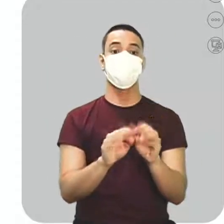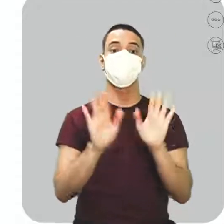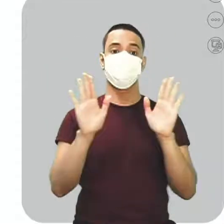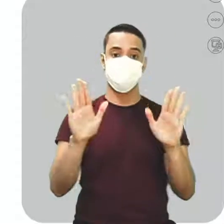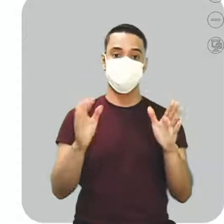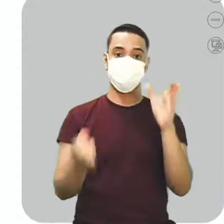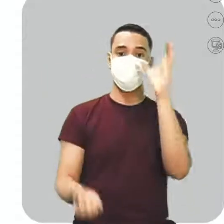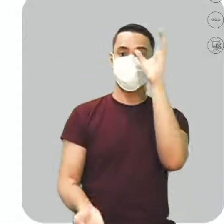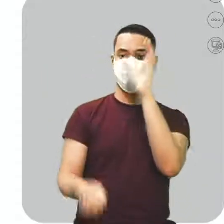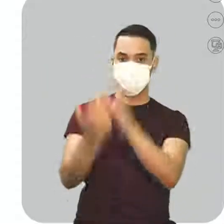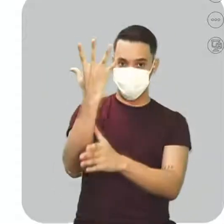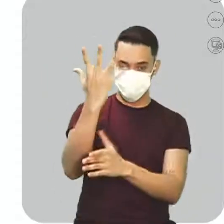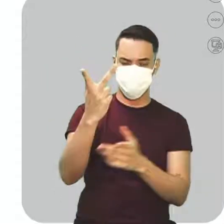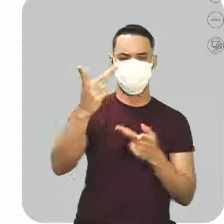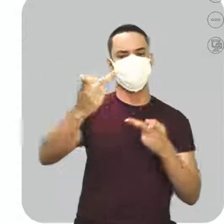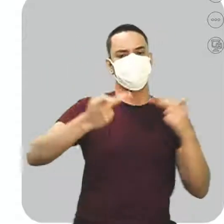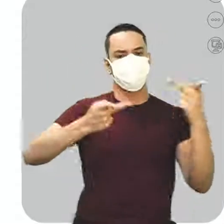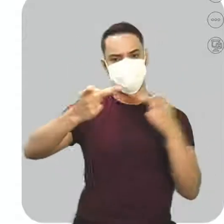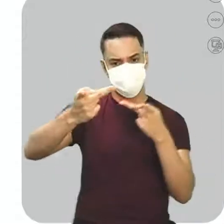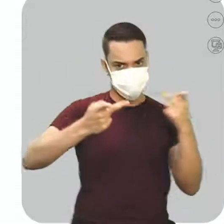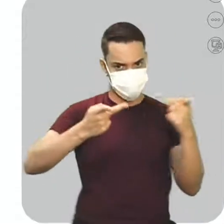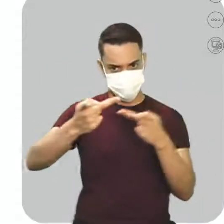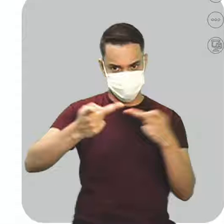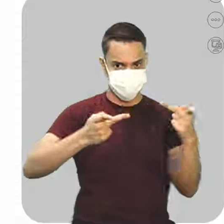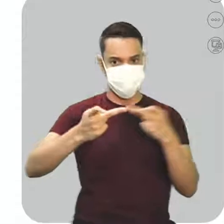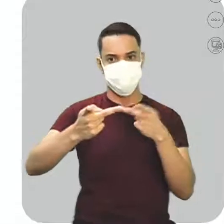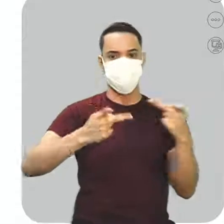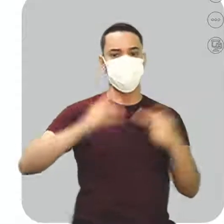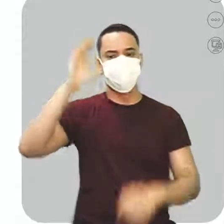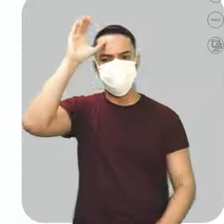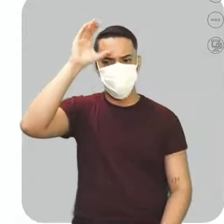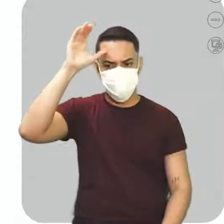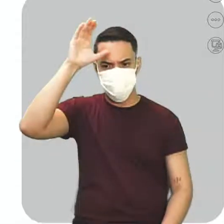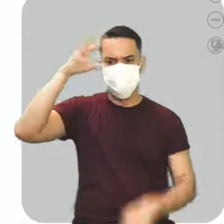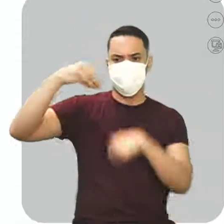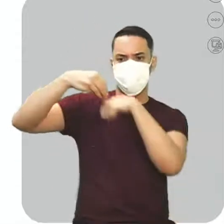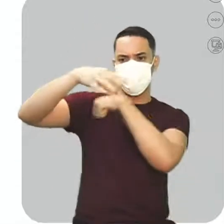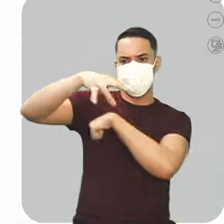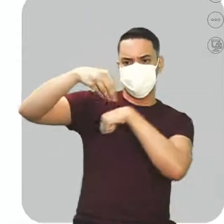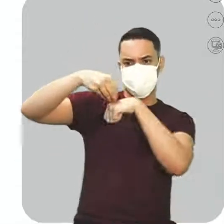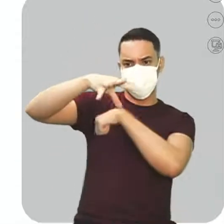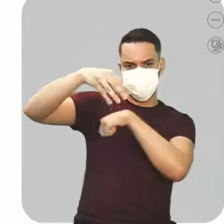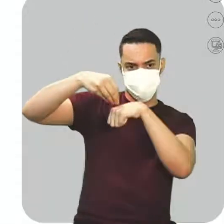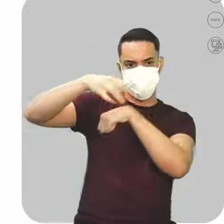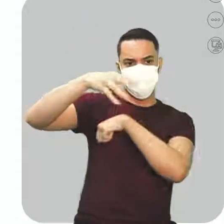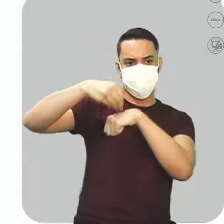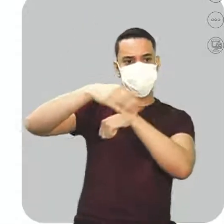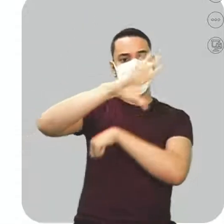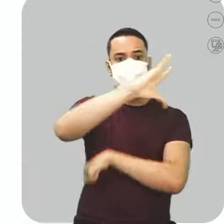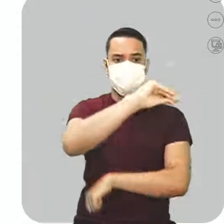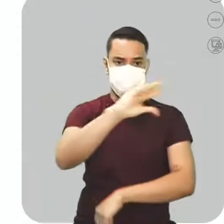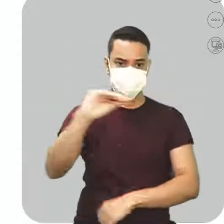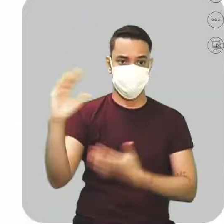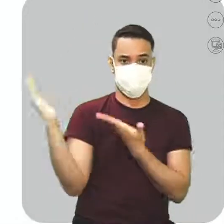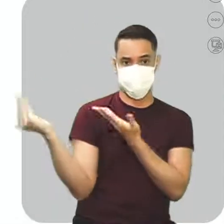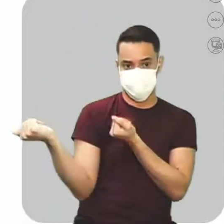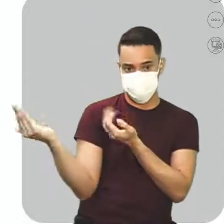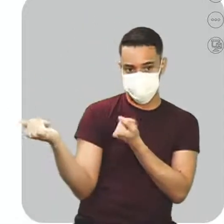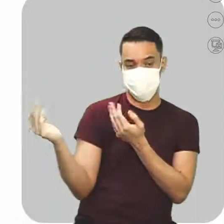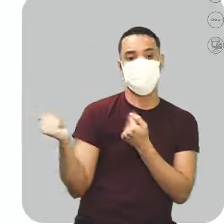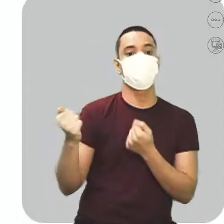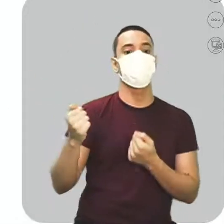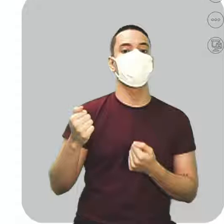da criação de programas de conscientização para os jovens, a luta para